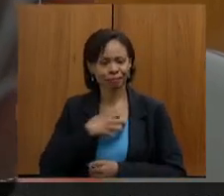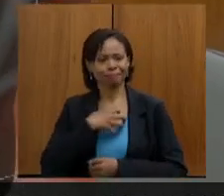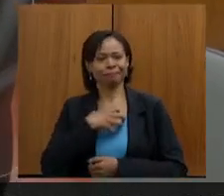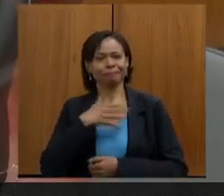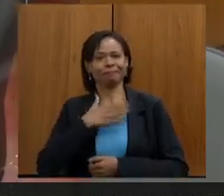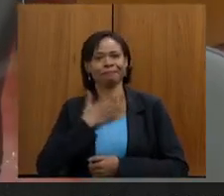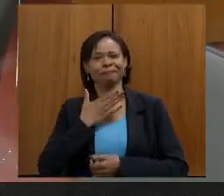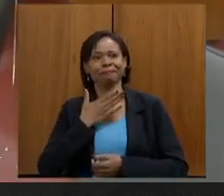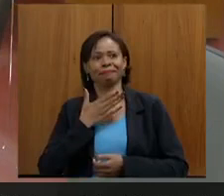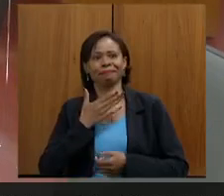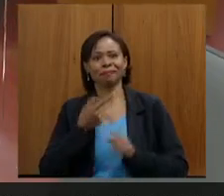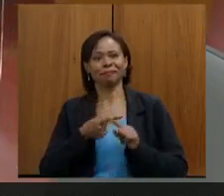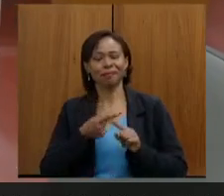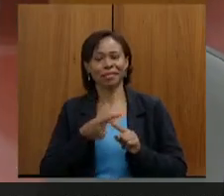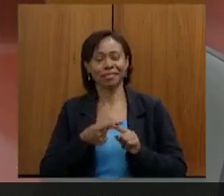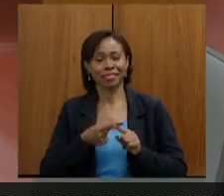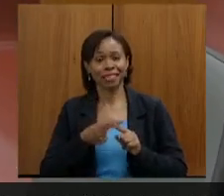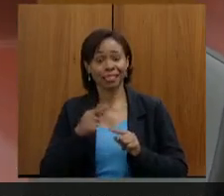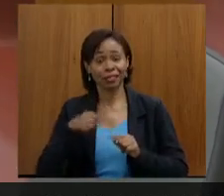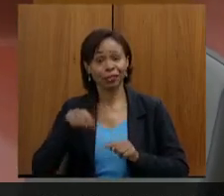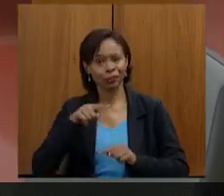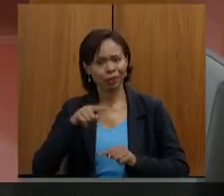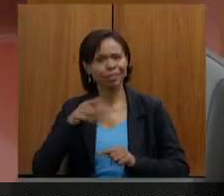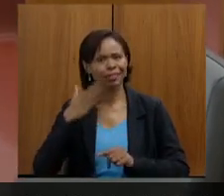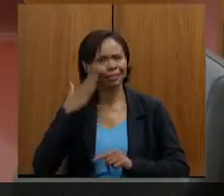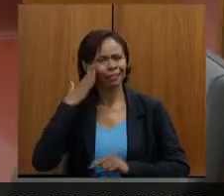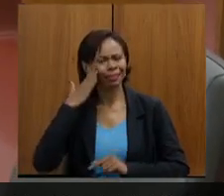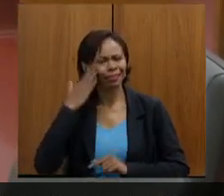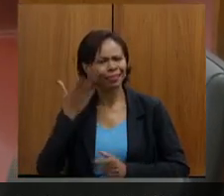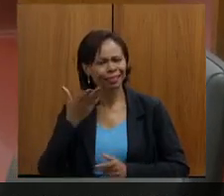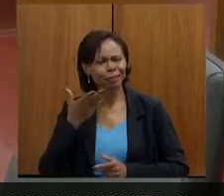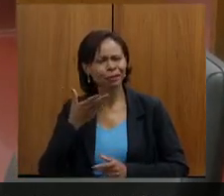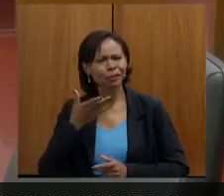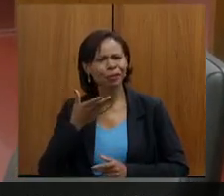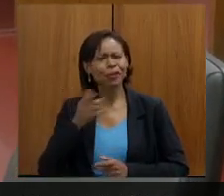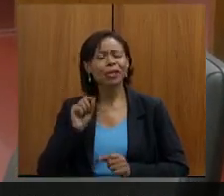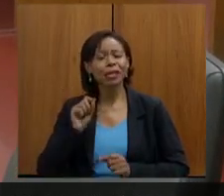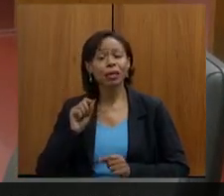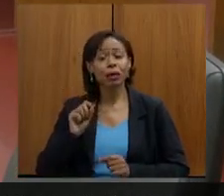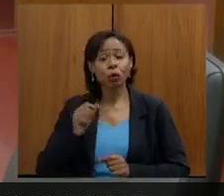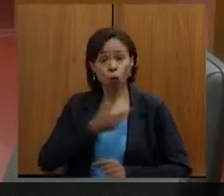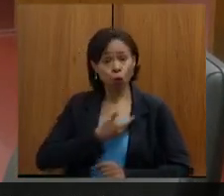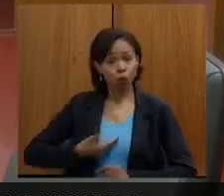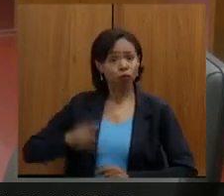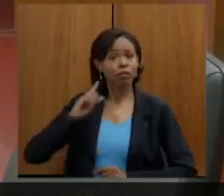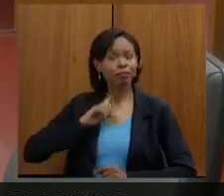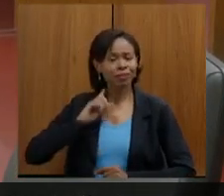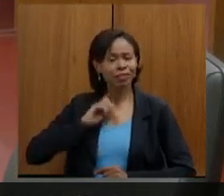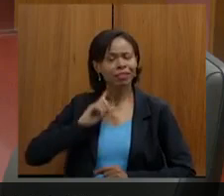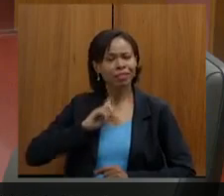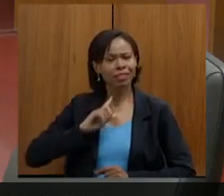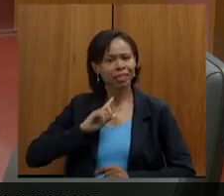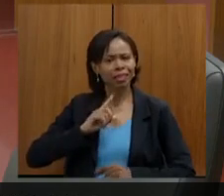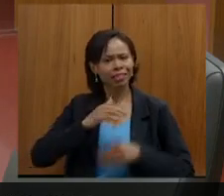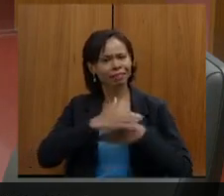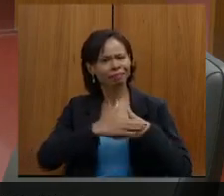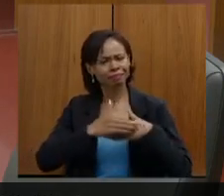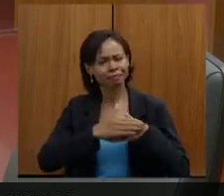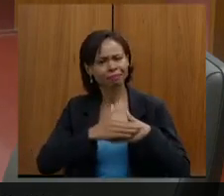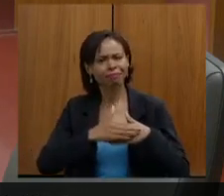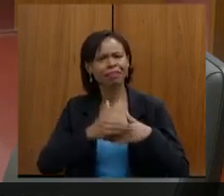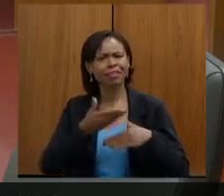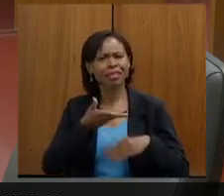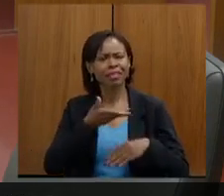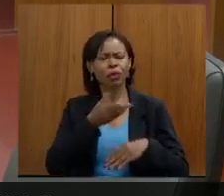assustado e tal Porque a gente reconhece assim que o governo de Minas Gerais tem maior carinho com a polícia